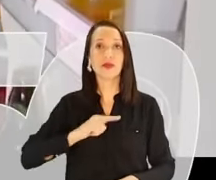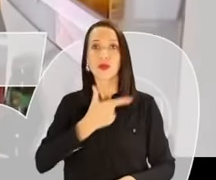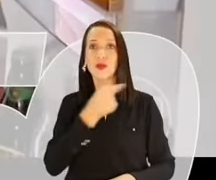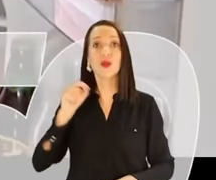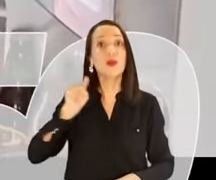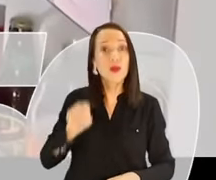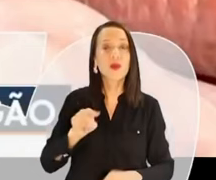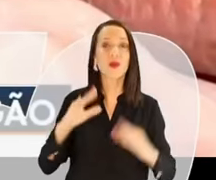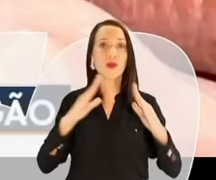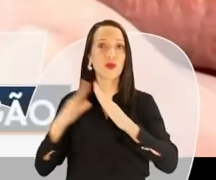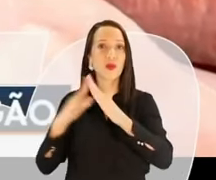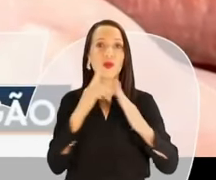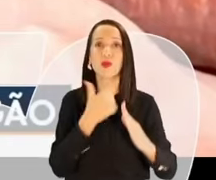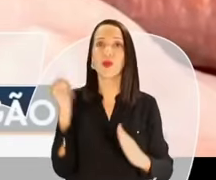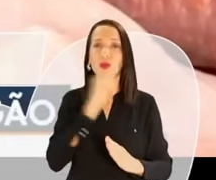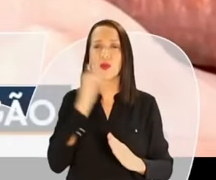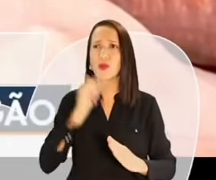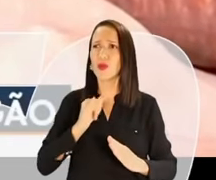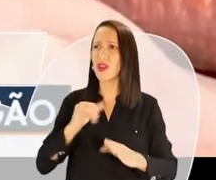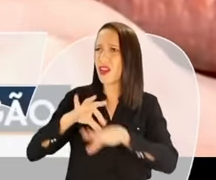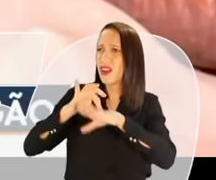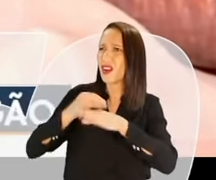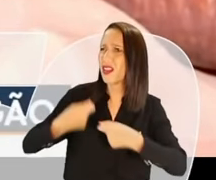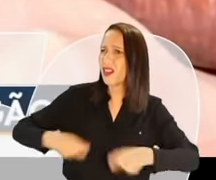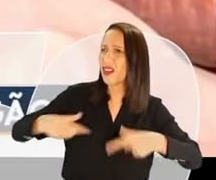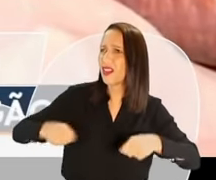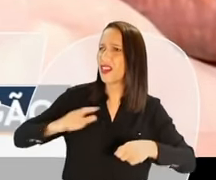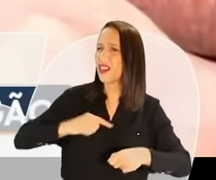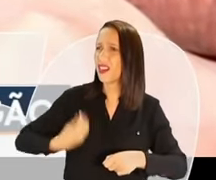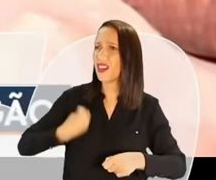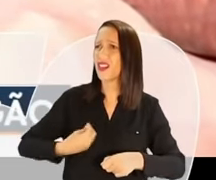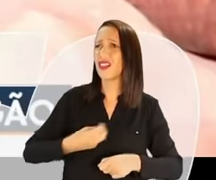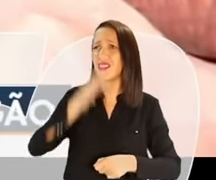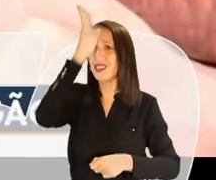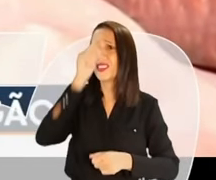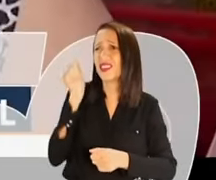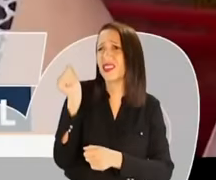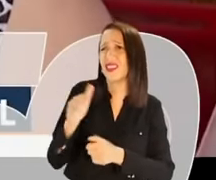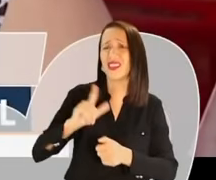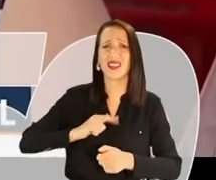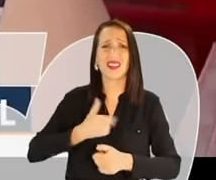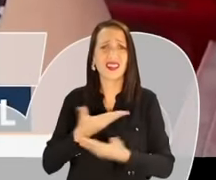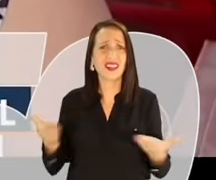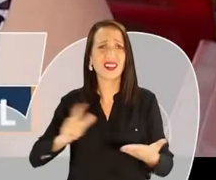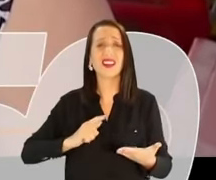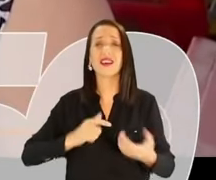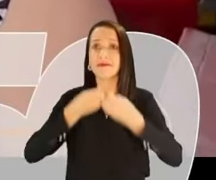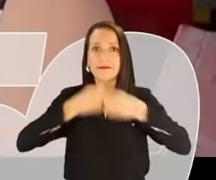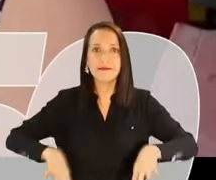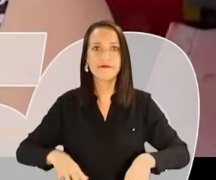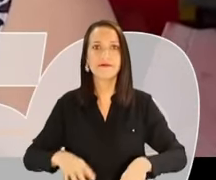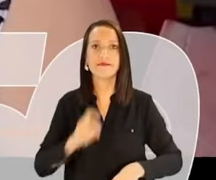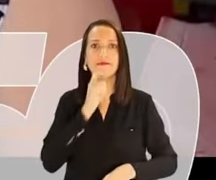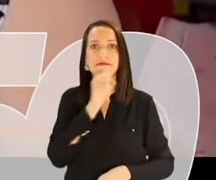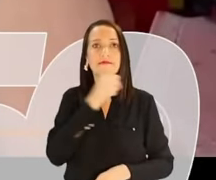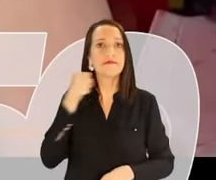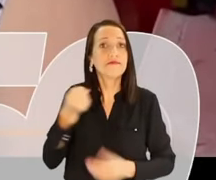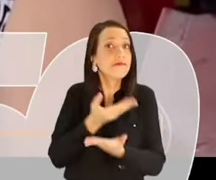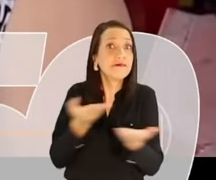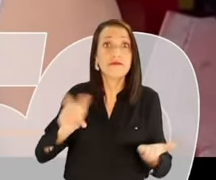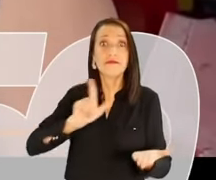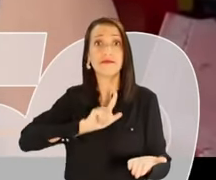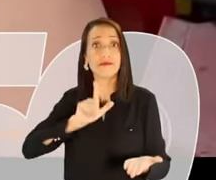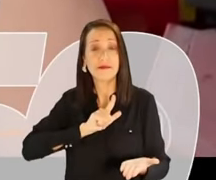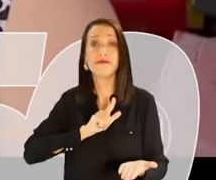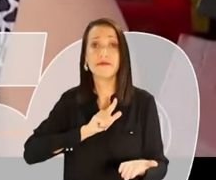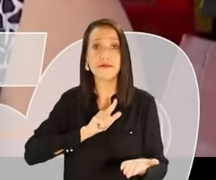imóveis ainda estão sem energia. Perdeu muita carne? Perdemos aí uns frangos aí que tem que jogar fora. Prejuízo real. Só dentro desse freezer aqui,